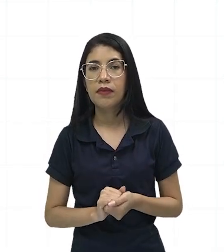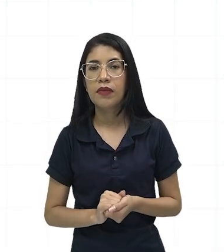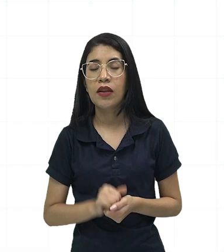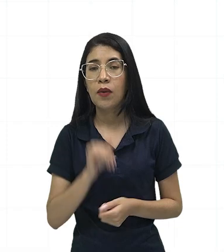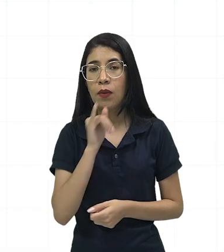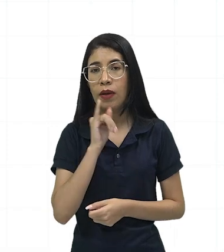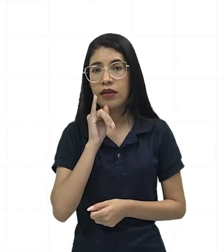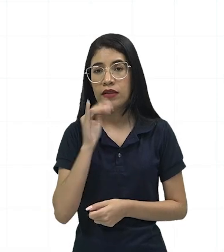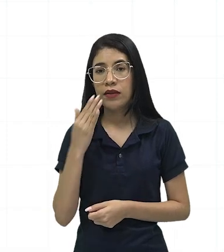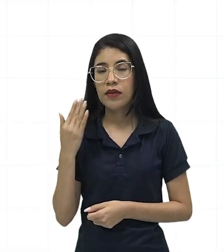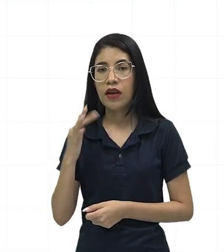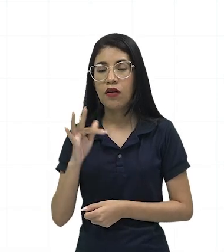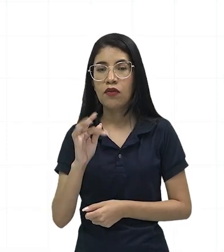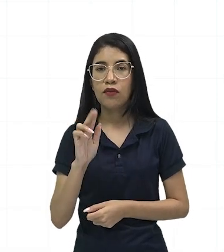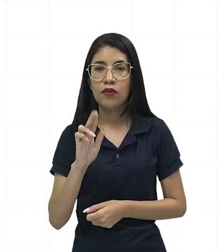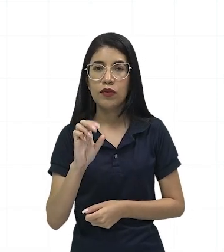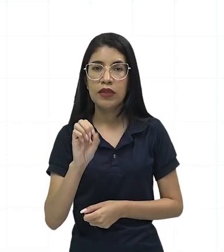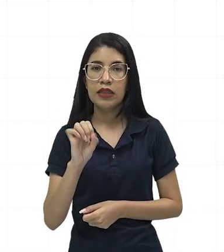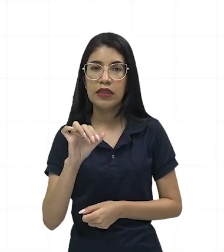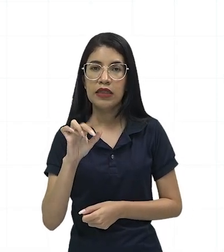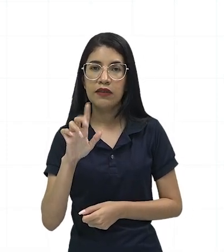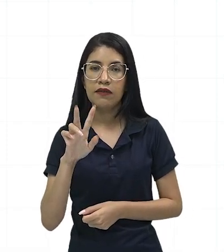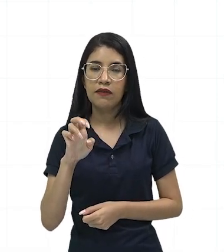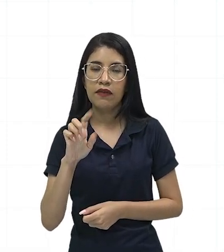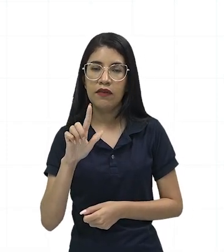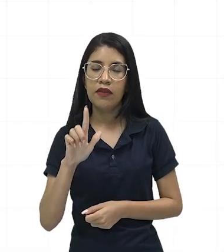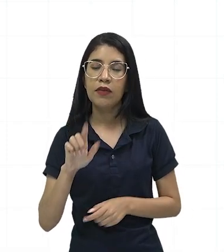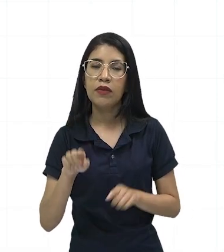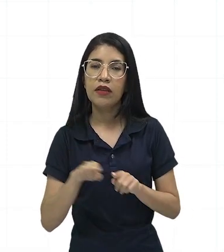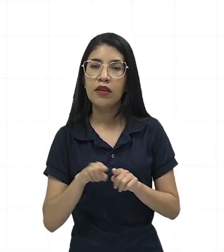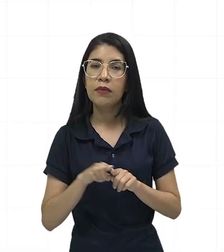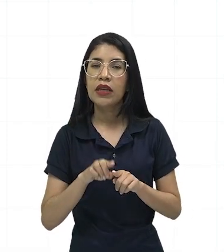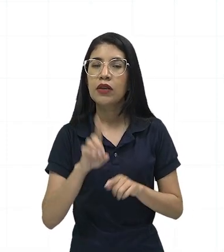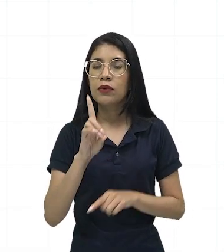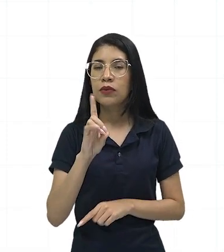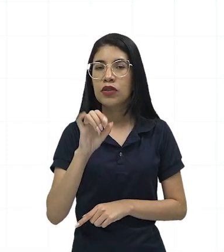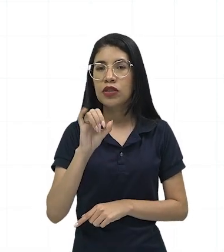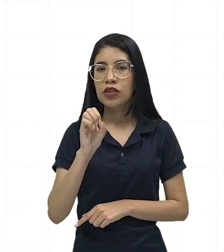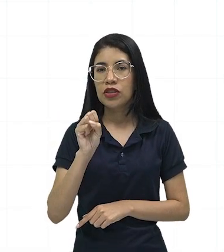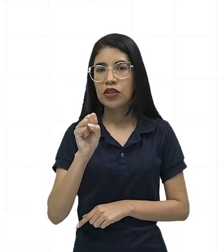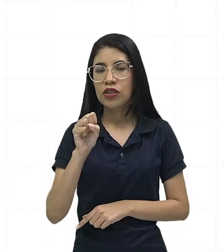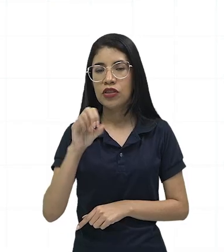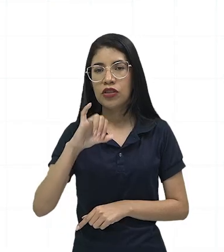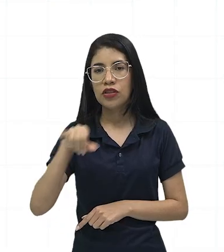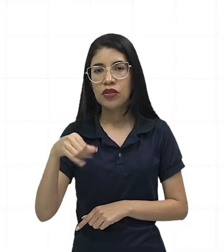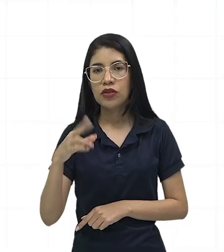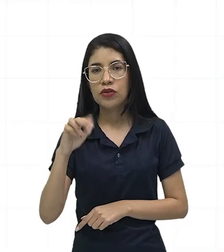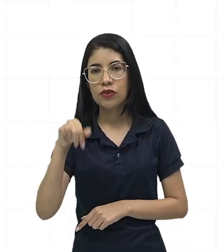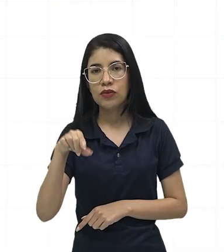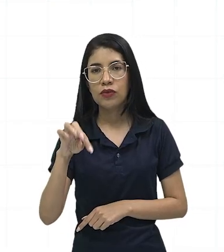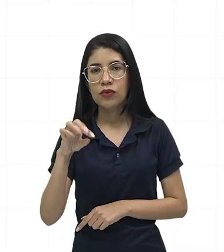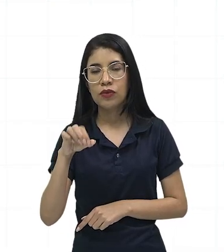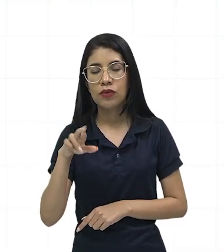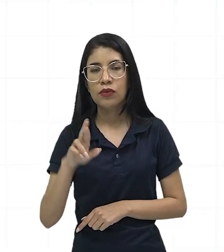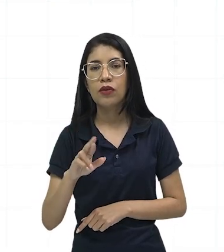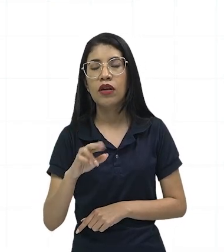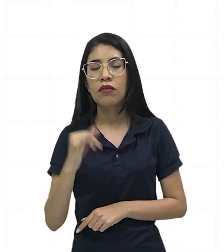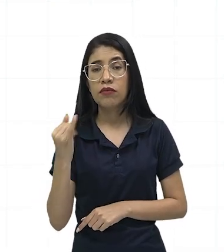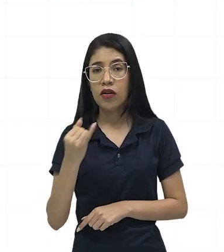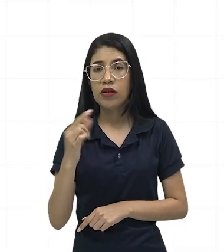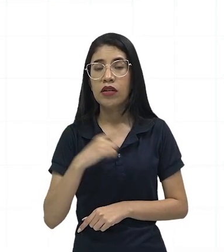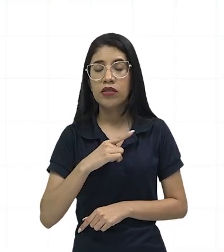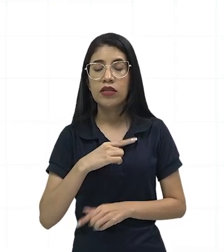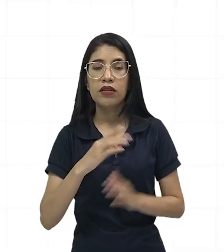aí fusível, um exemplo, e o disjuntor, que é bastante conhecido, que é importante ter nas residências,